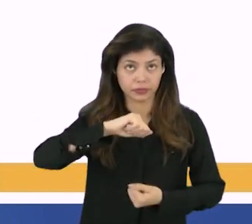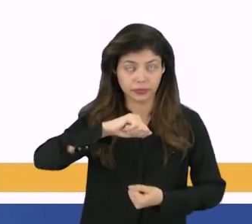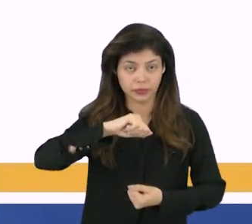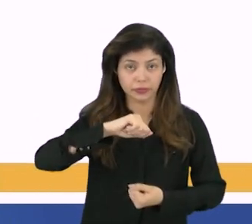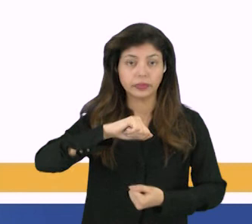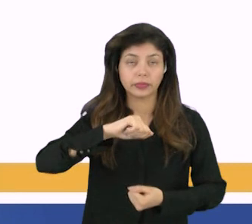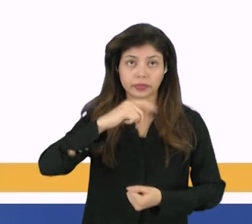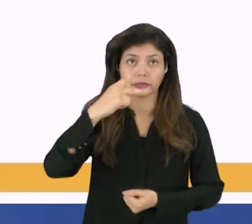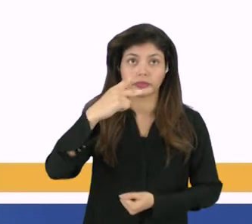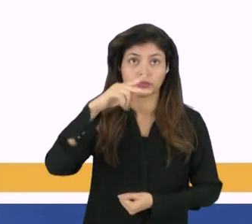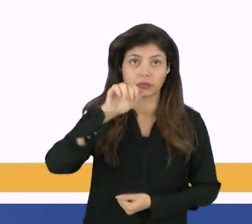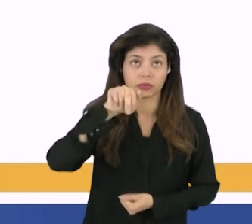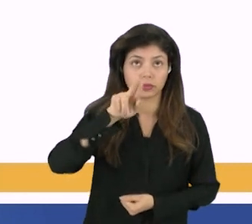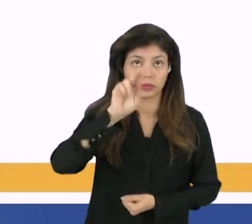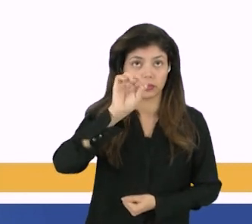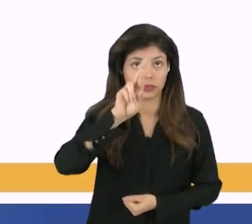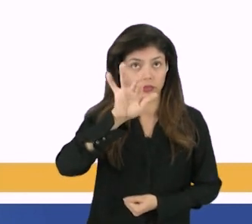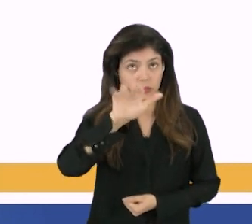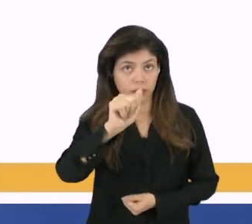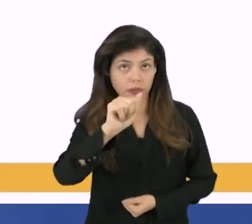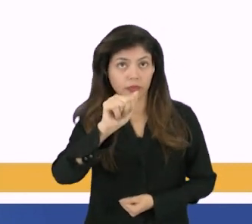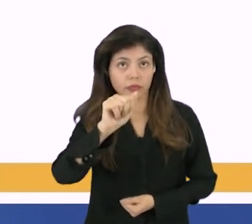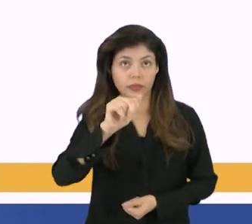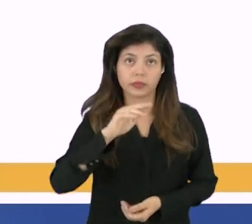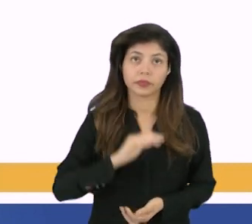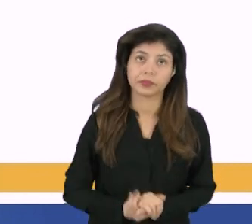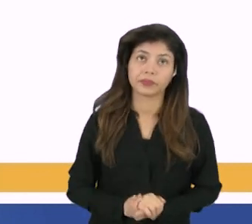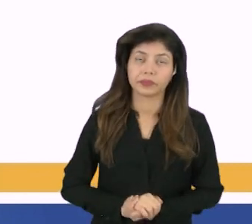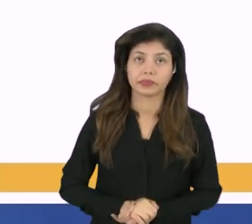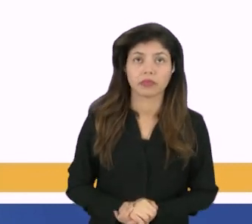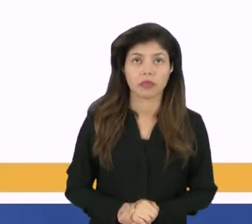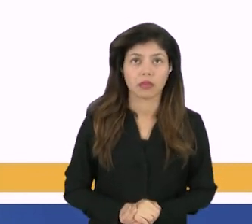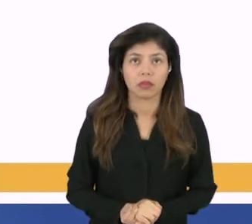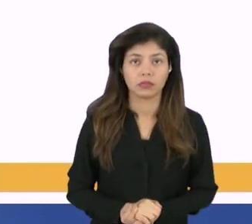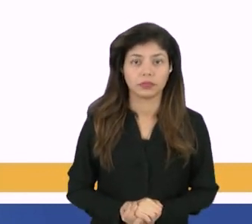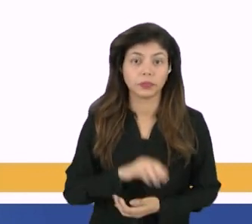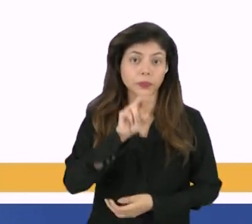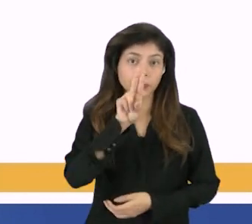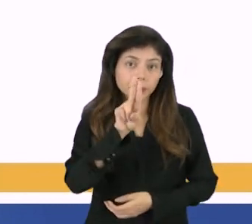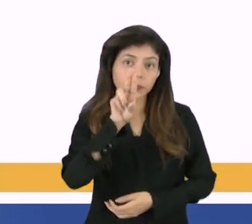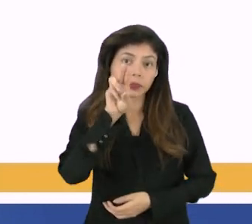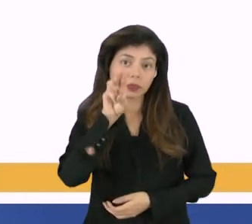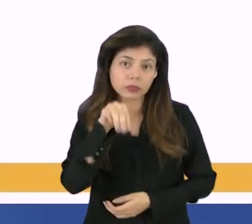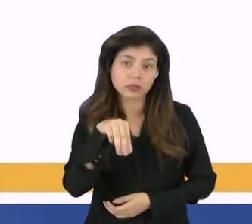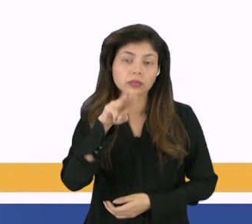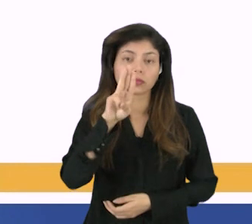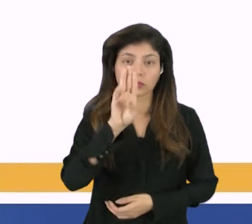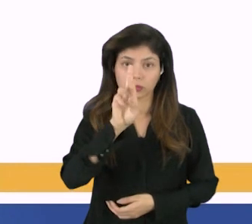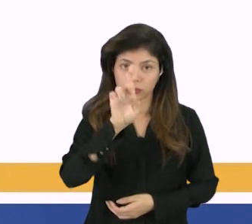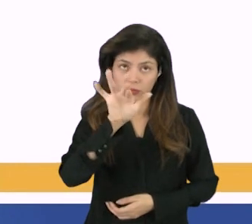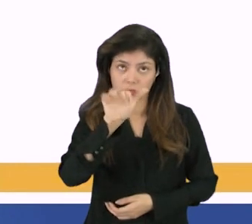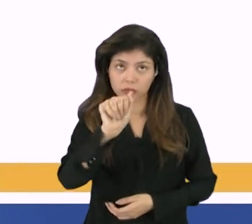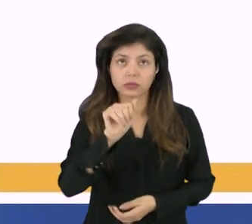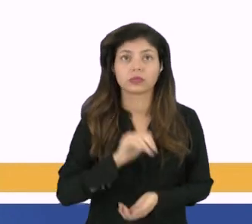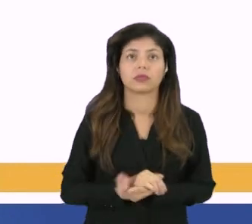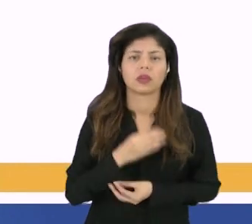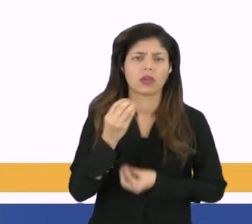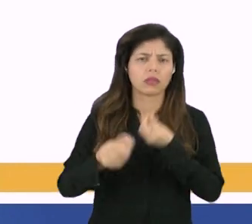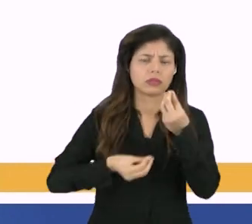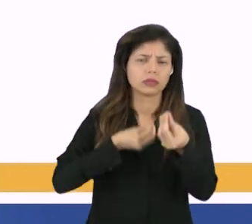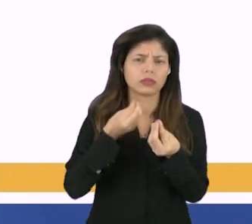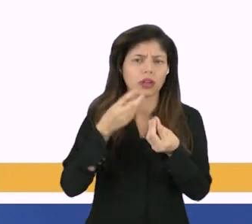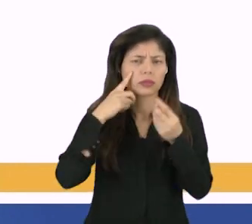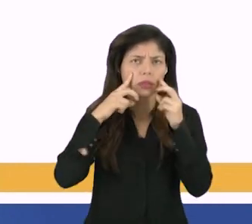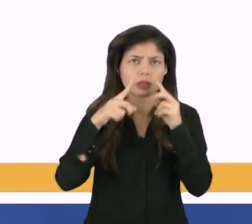aqui uma penumbra e nós temos aqui uma umbra, né, também chamada. E aí, como é que